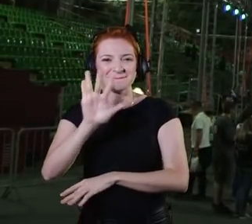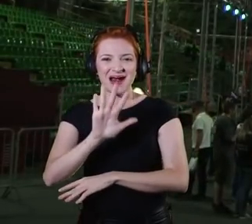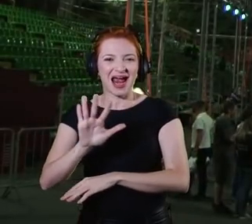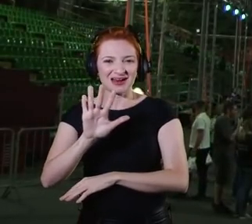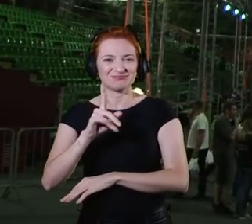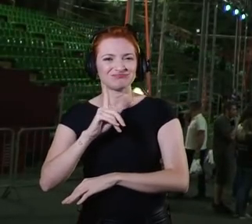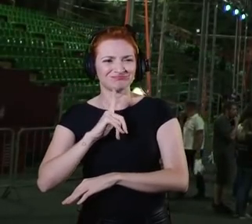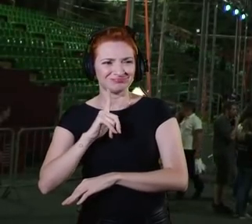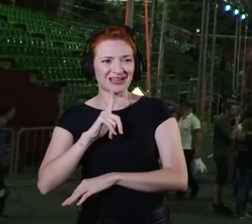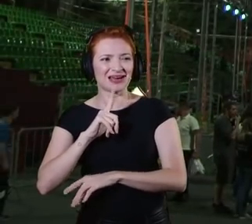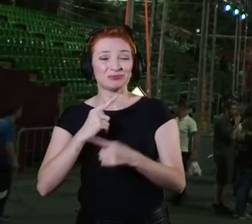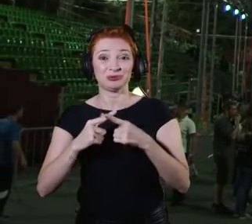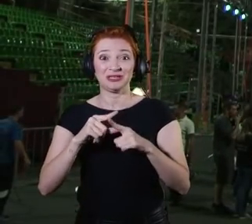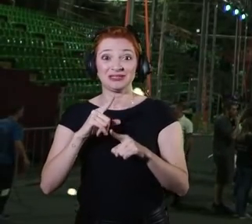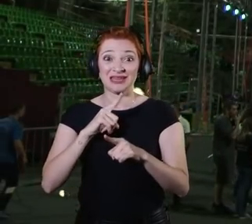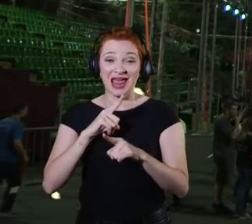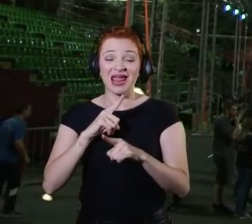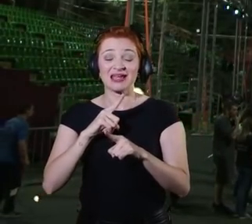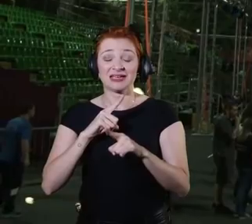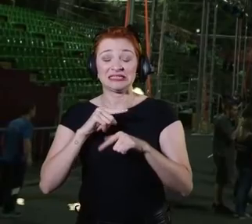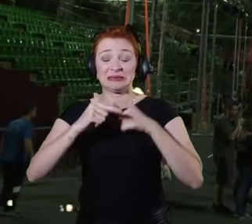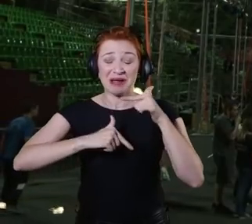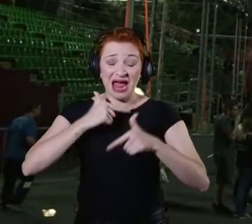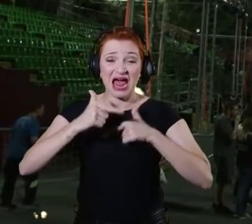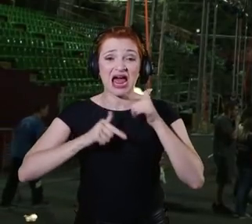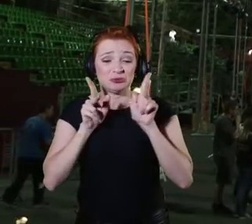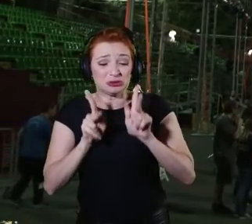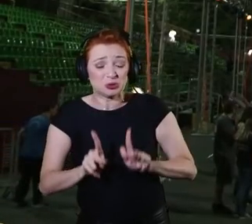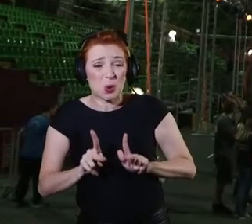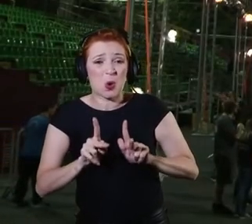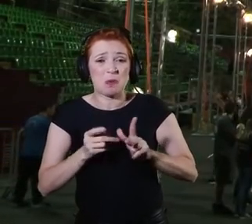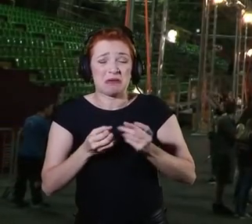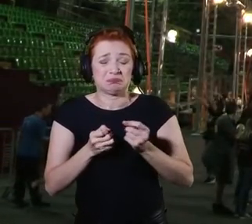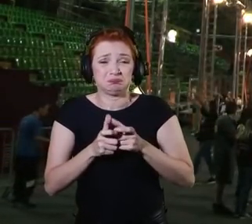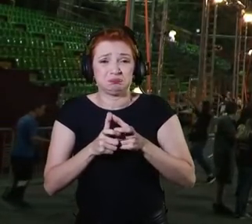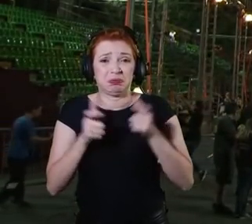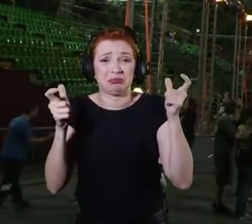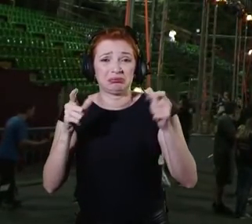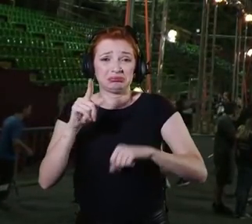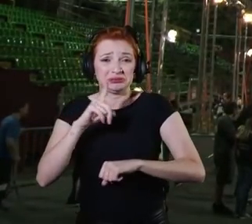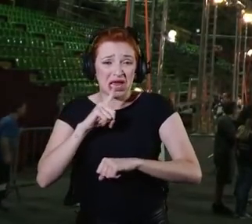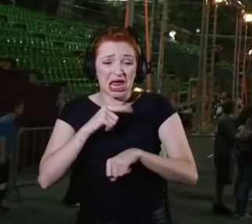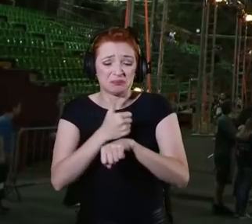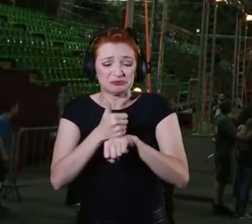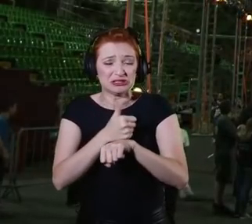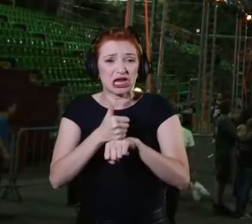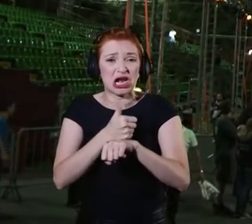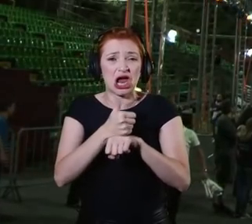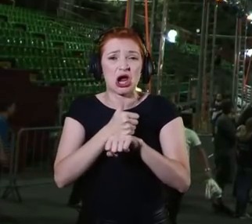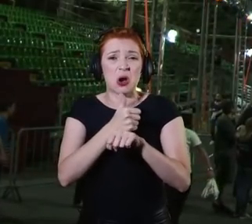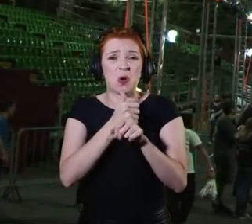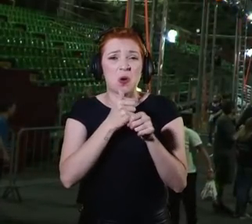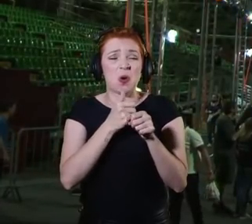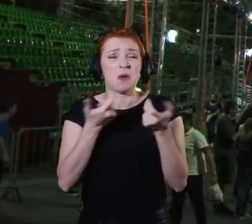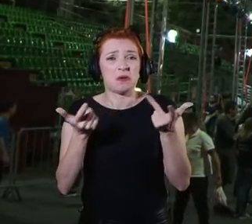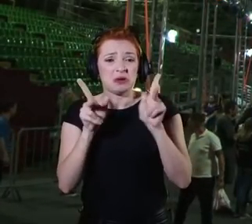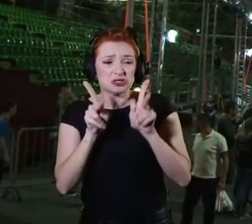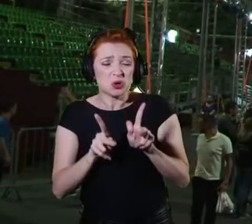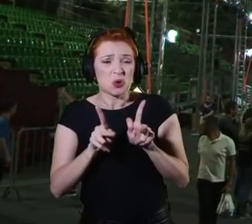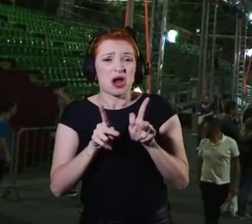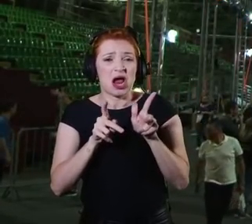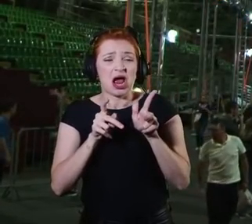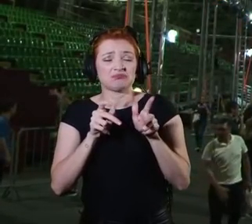temos atrás de nós um suporte muito grande de técnicos, profissionais, cinegrafistas,